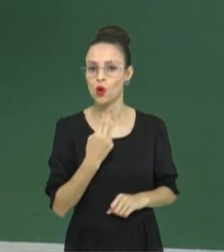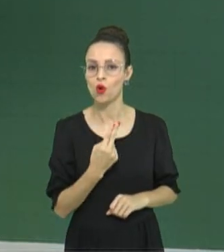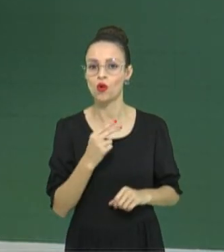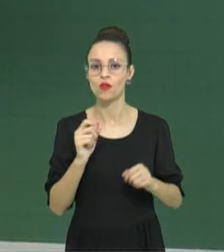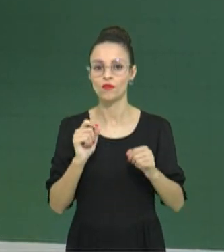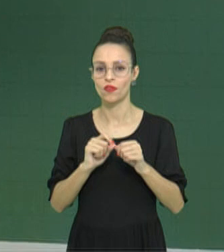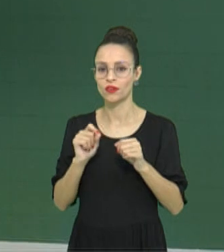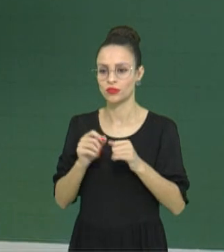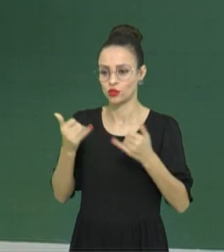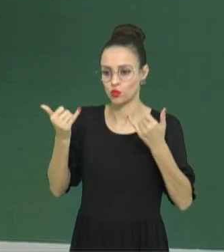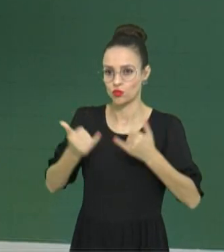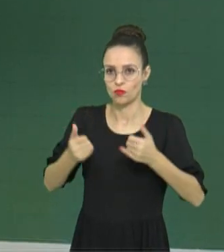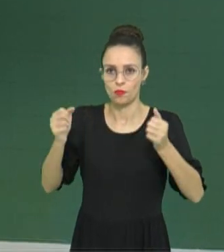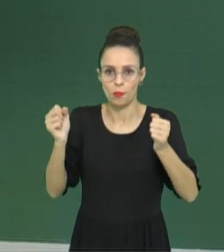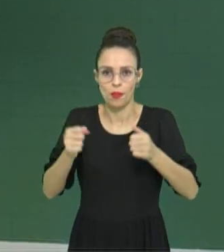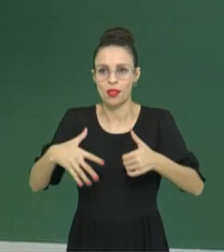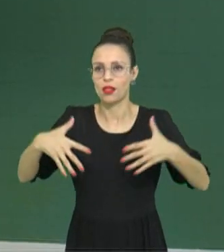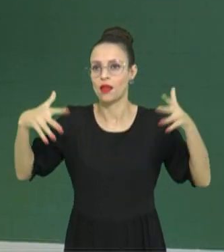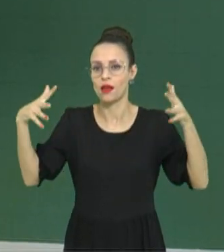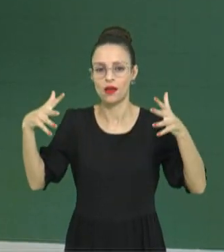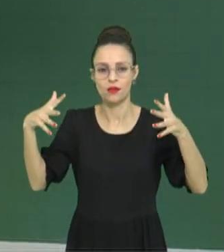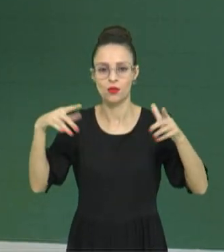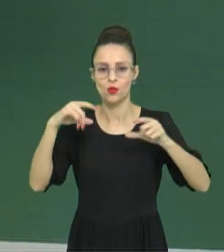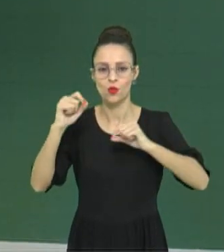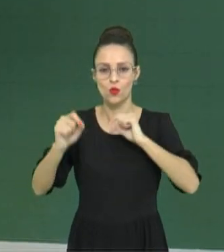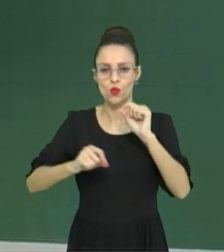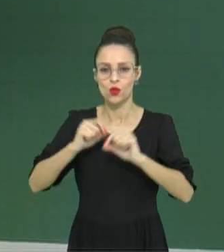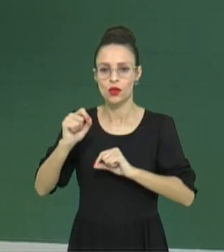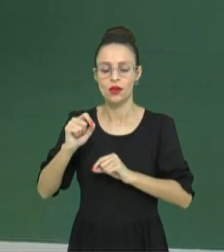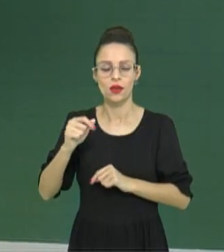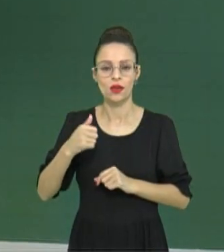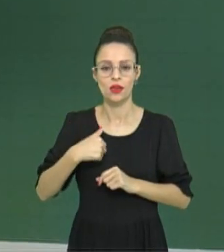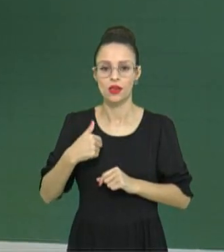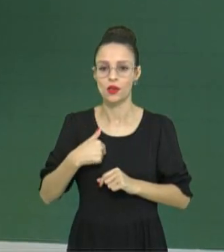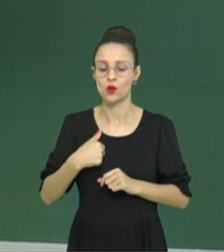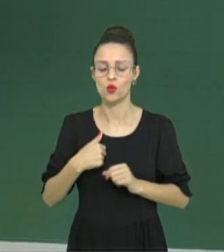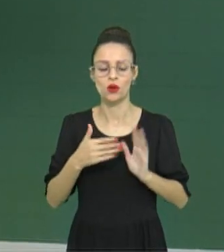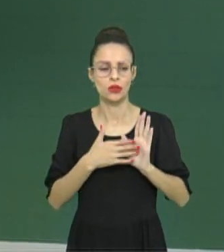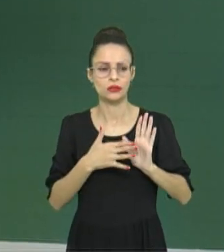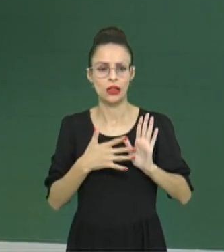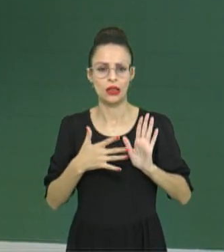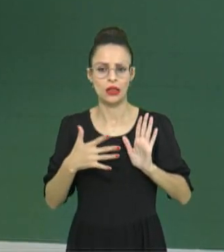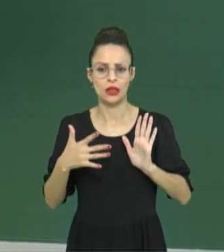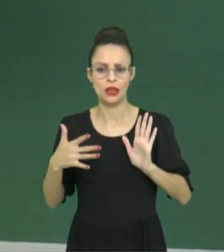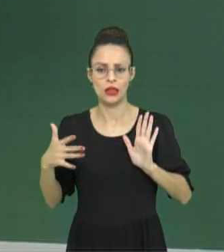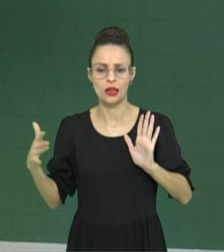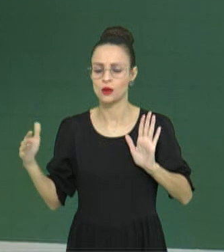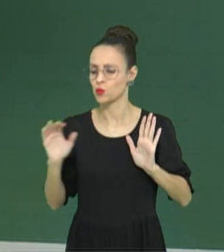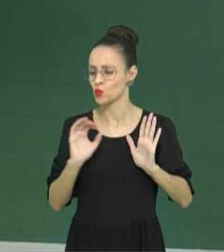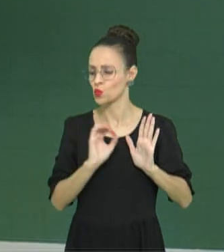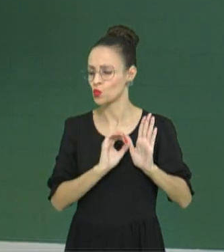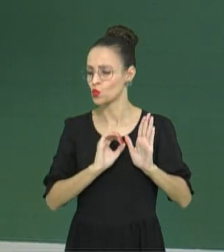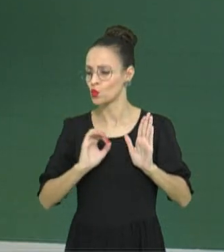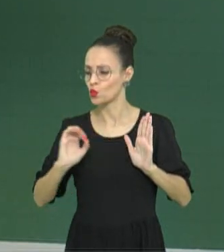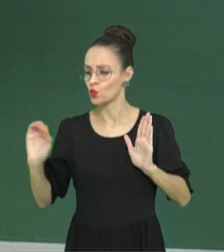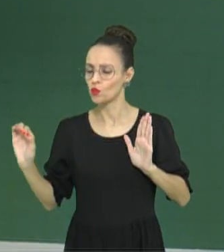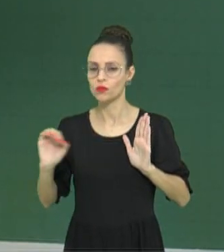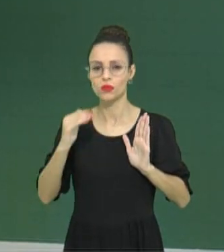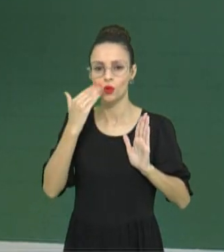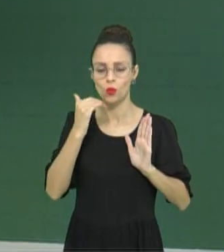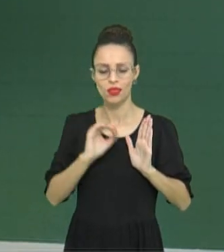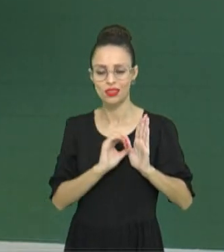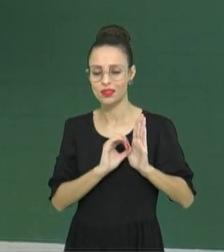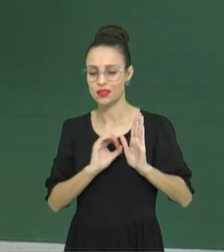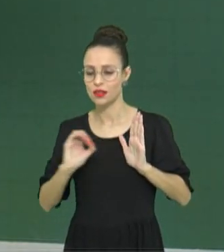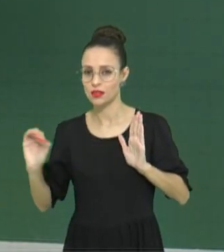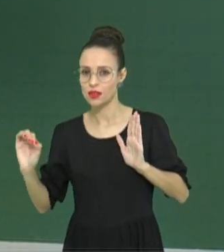aquelas dietas milagrosas em que eu fico grandes períodos de tempo sem comer nada